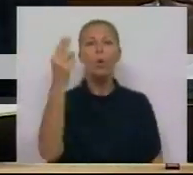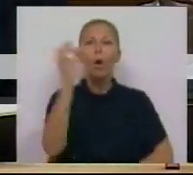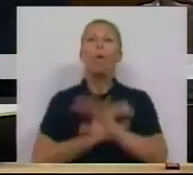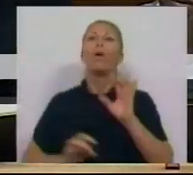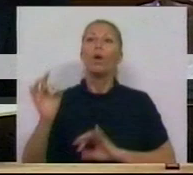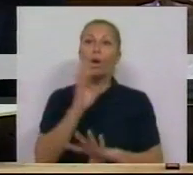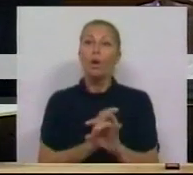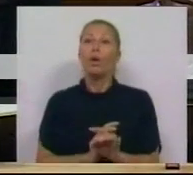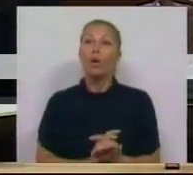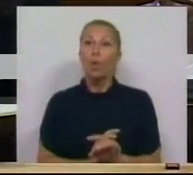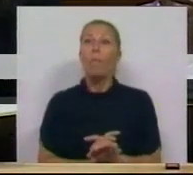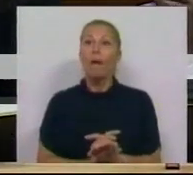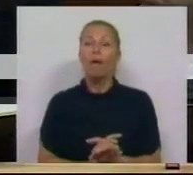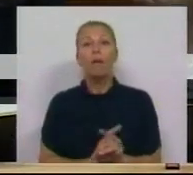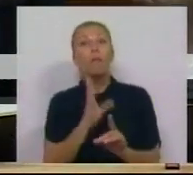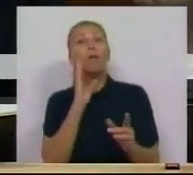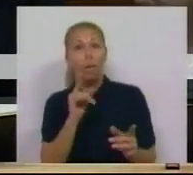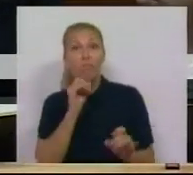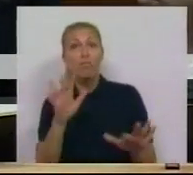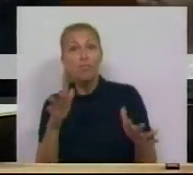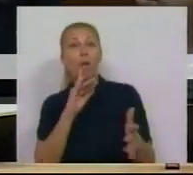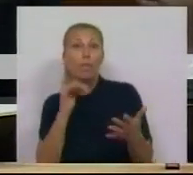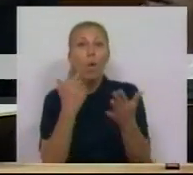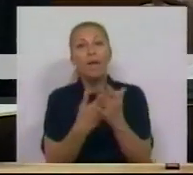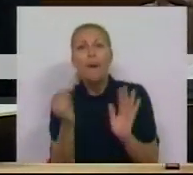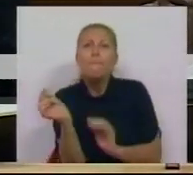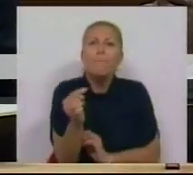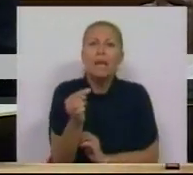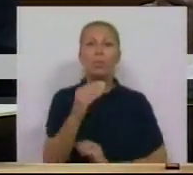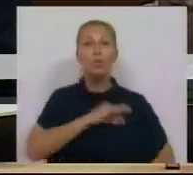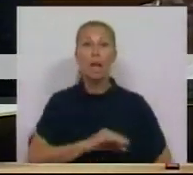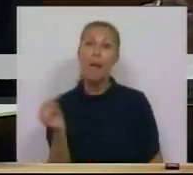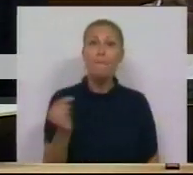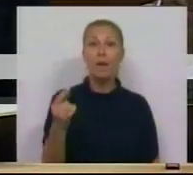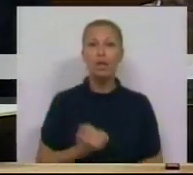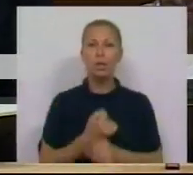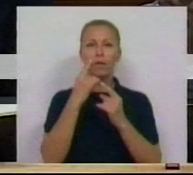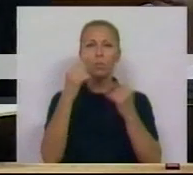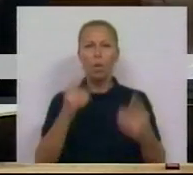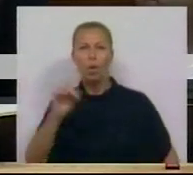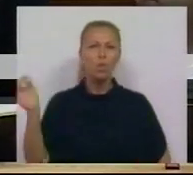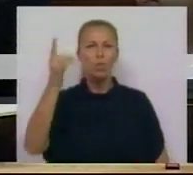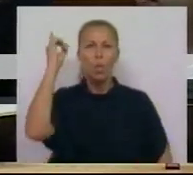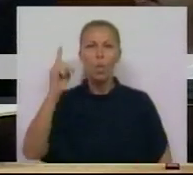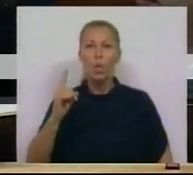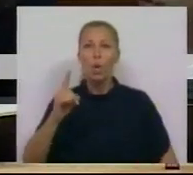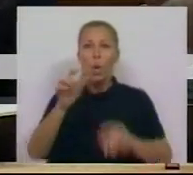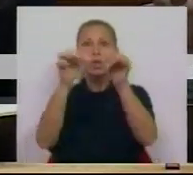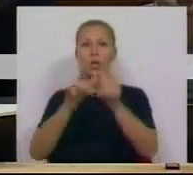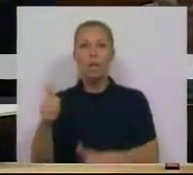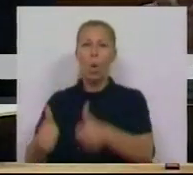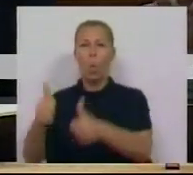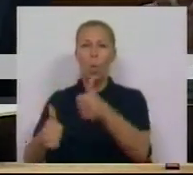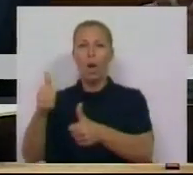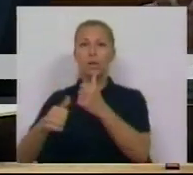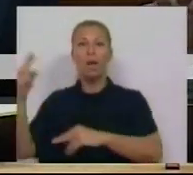Europeia que consiga ter mínimos de salários, mínimos de serviços públicos e ainda um sistema de concorrência